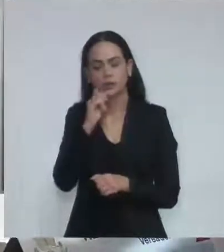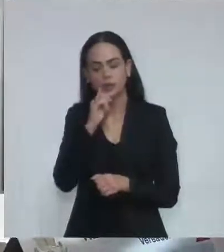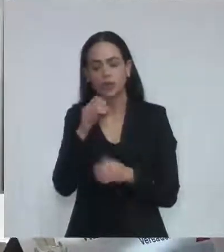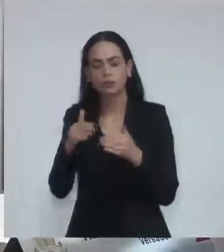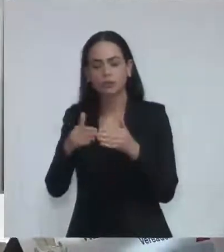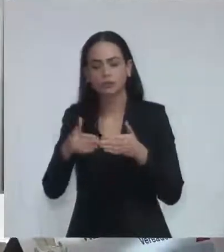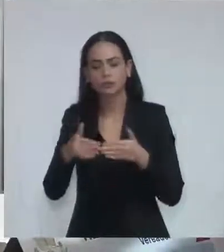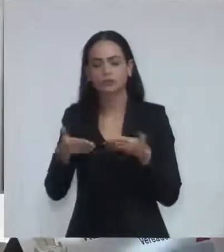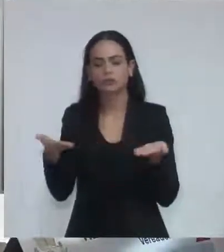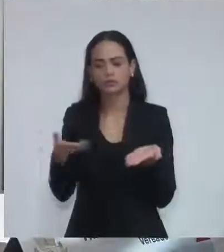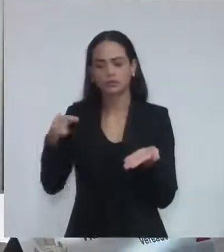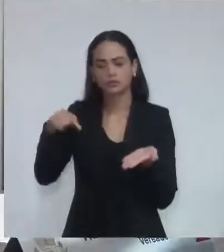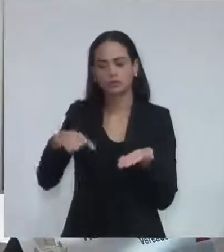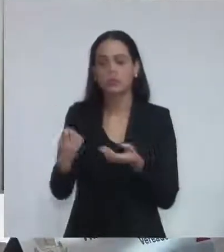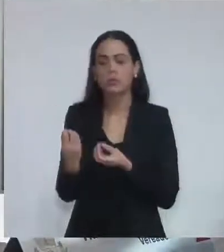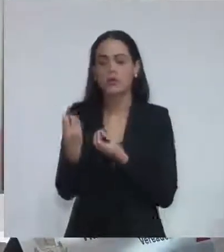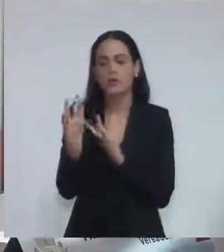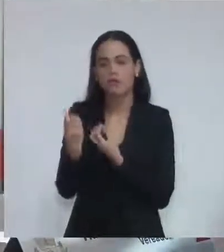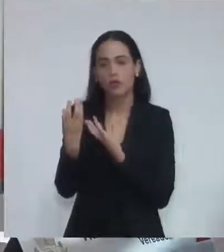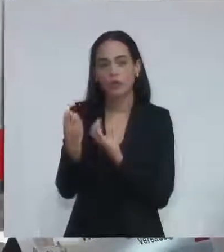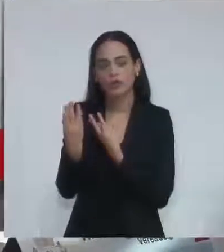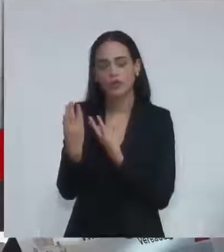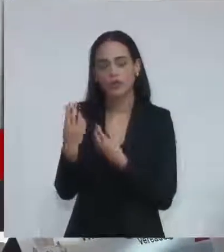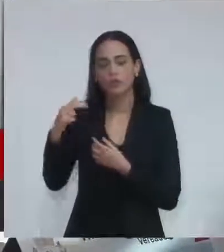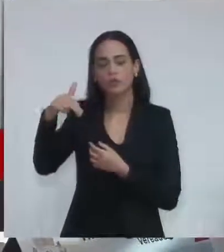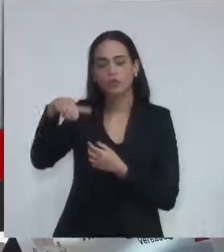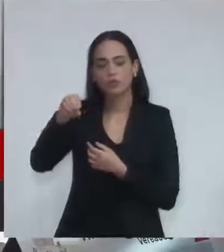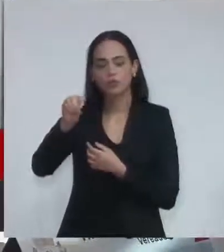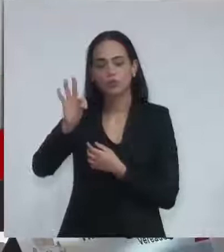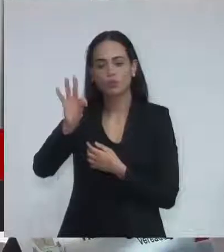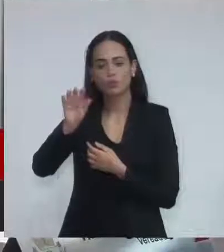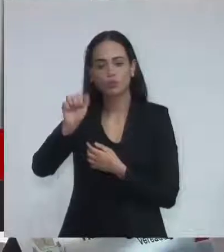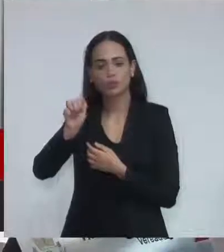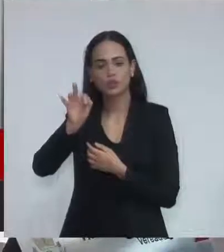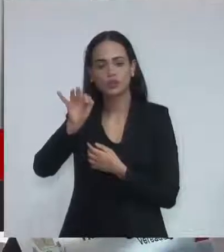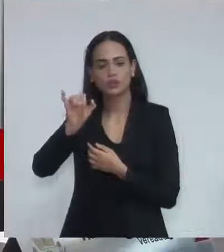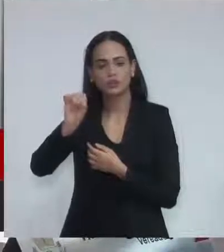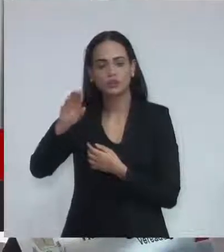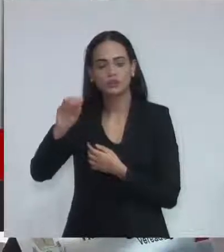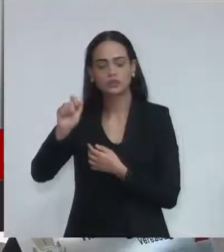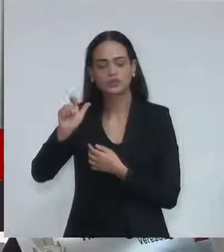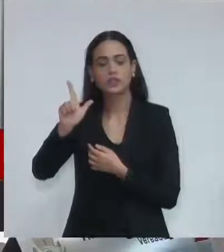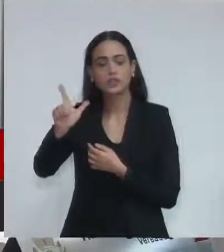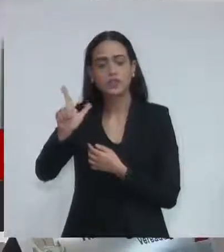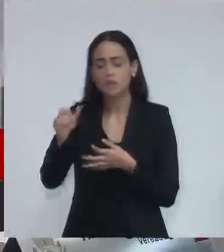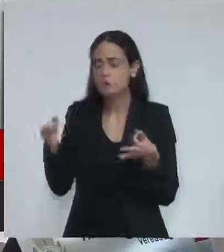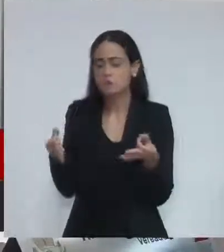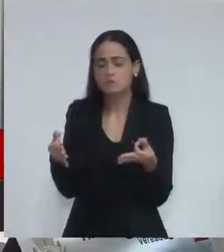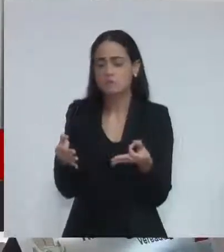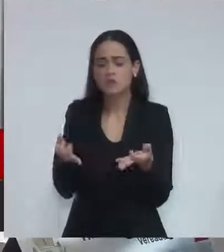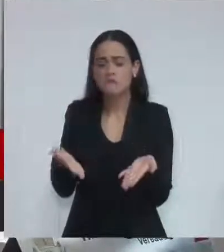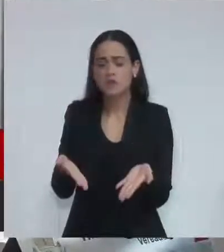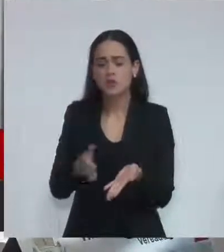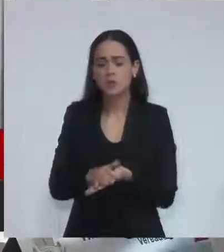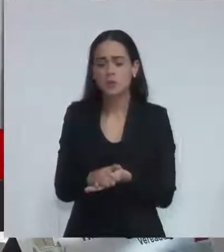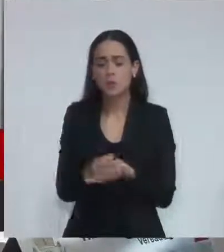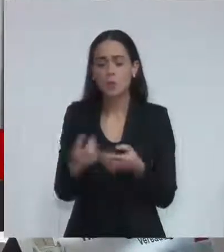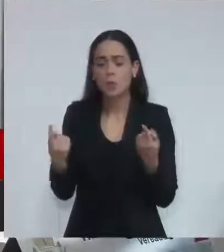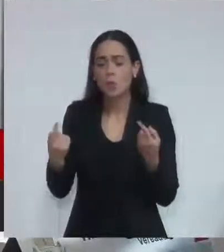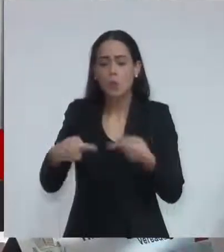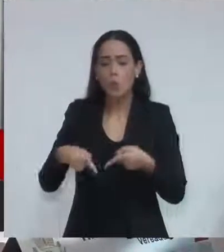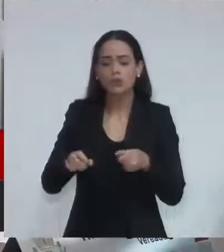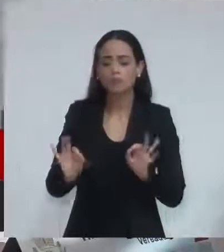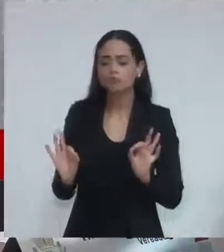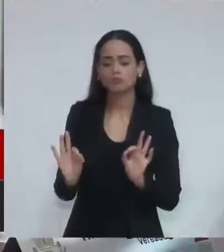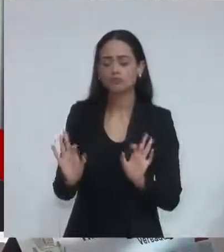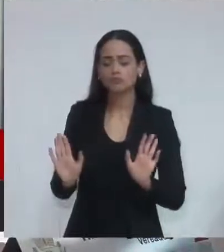ou informações das notas fiscais, sobre um produto específico. Isso é perfeito, está ótimo o requerimento. Ninguém está discutindo esse requerimento. Eu, por exemplo, quando disse do outro lá